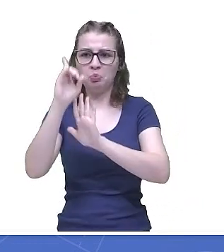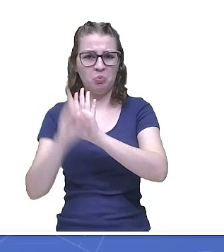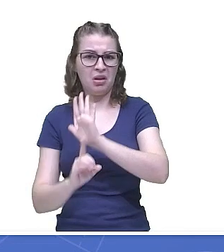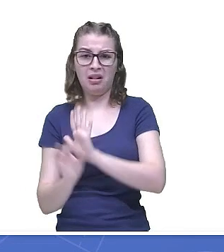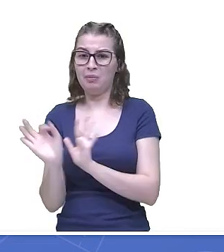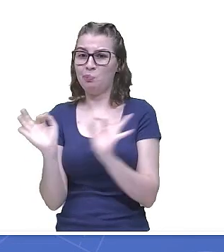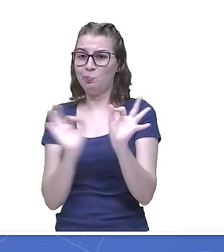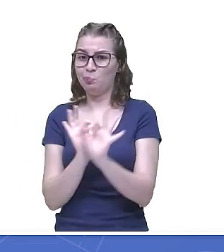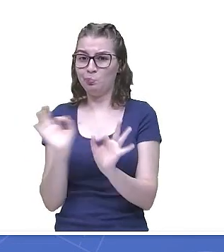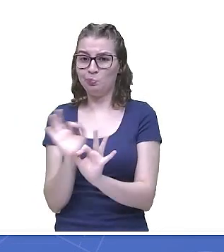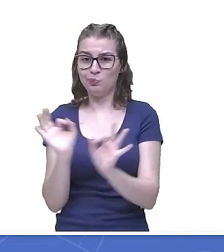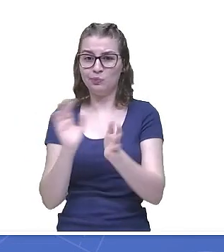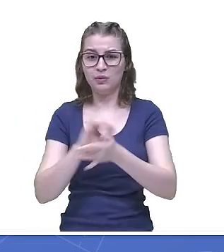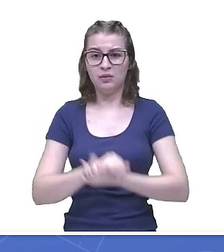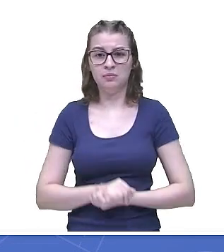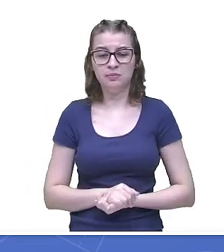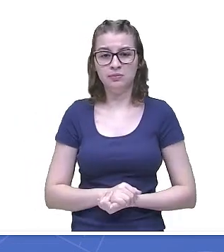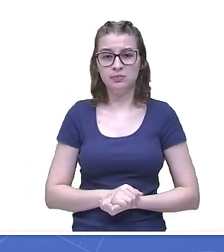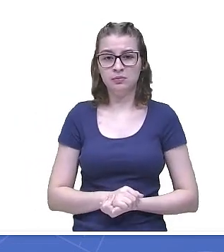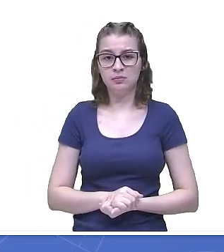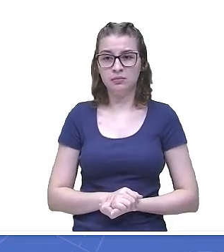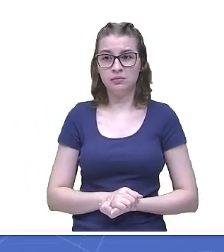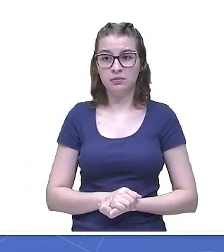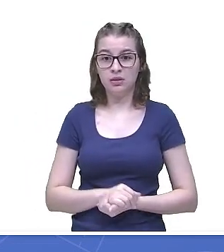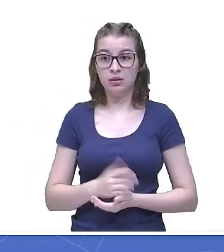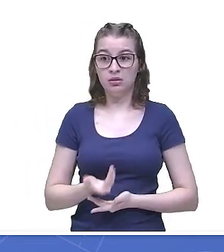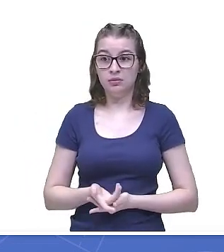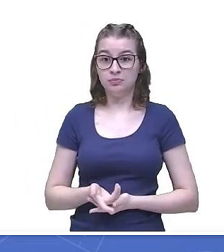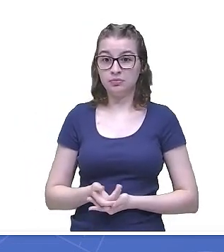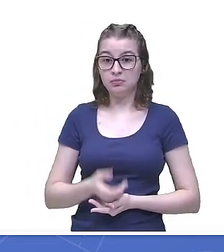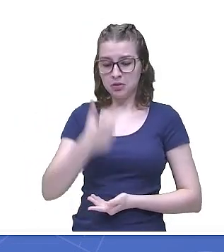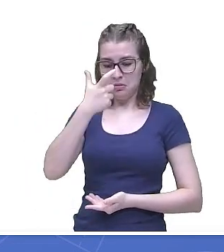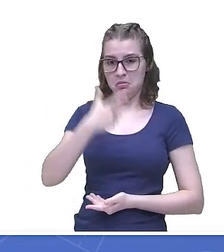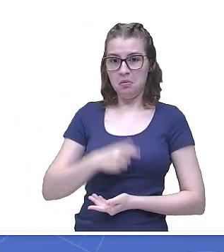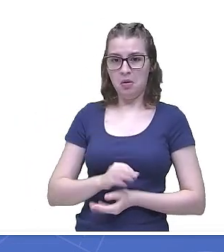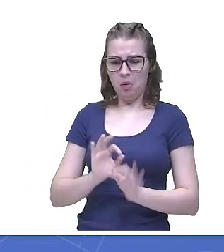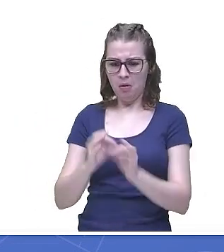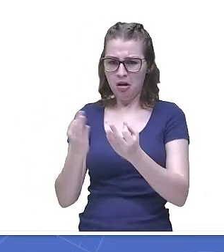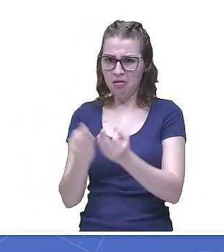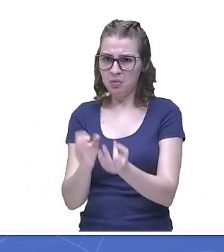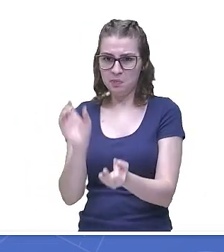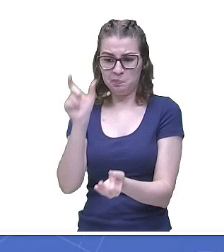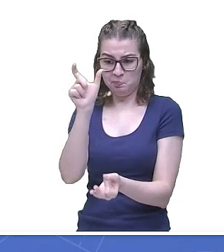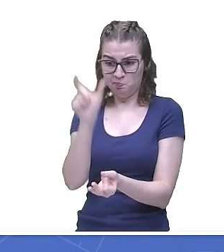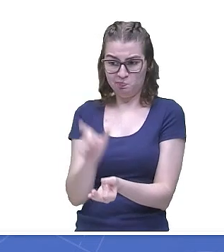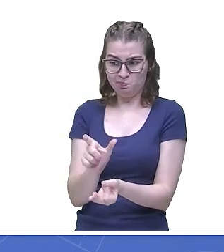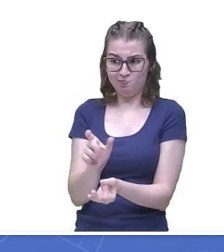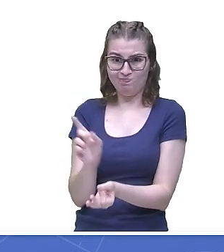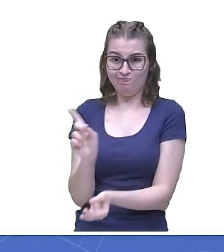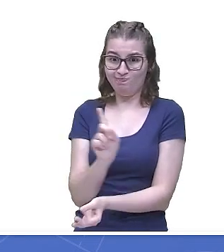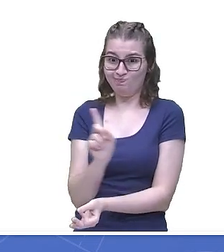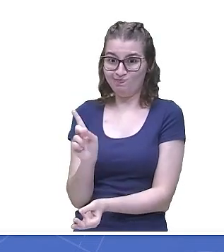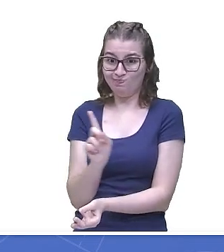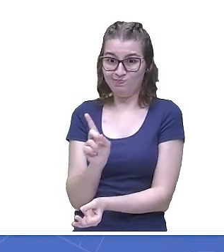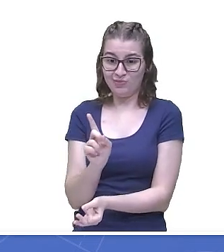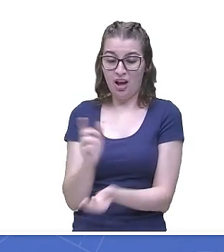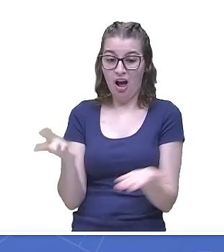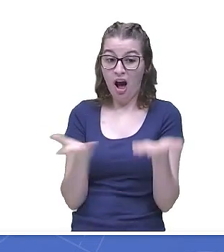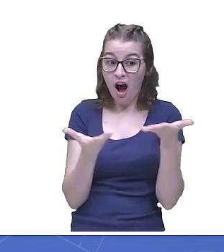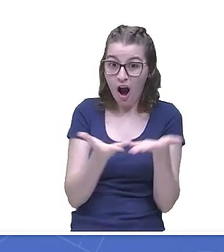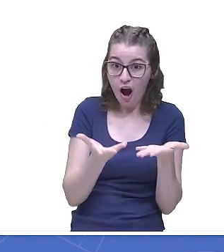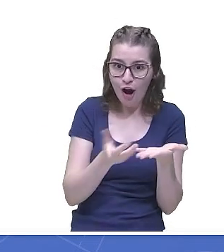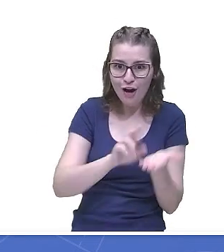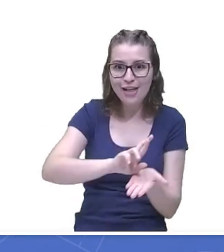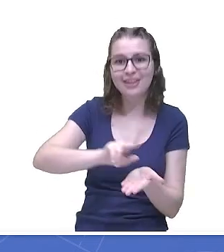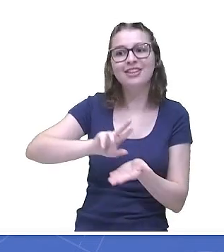não era reconhecido. Então, o Estado brasileiro hoje reconhece, a partir da Constituição de 88, outras configurações familiares,